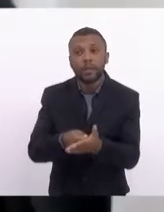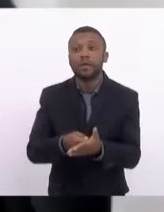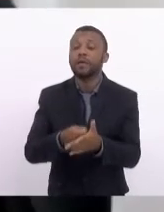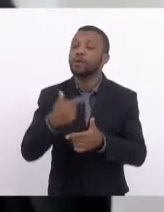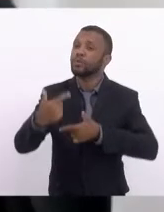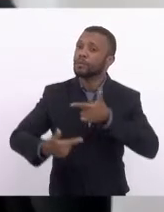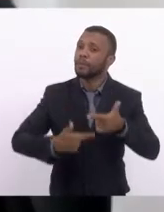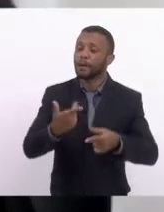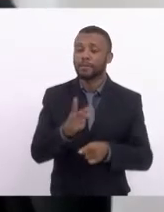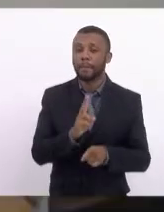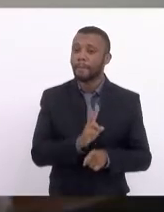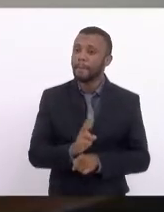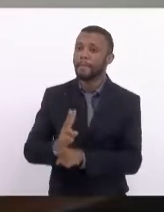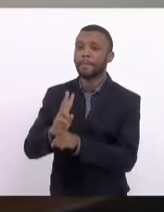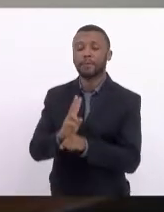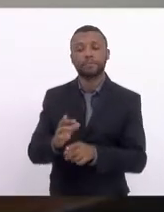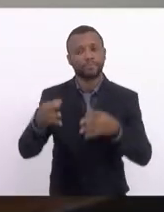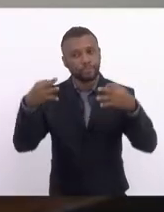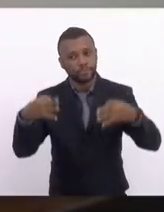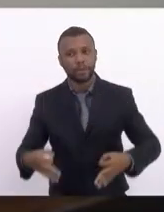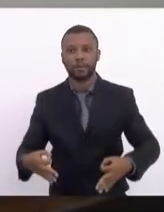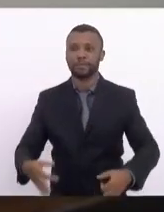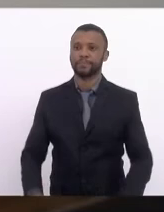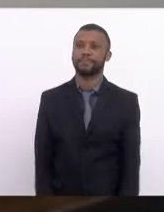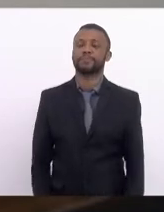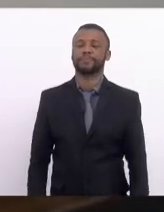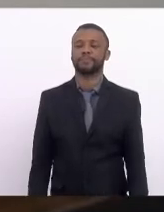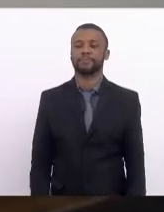maneira adequada e digna. Muito obrigado.